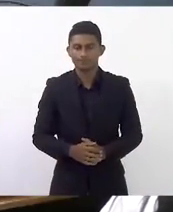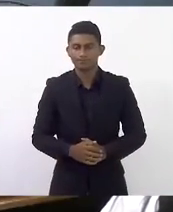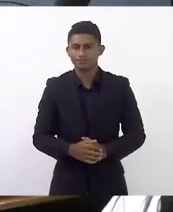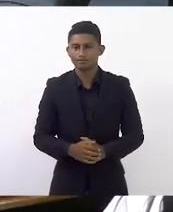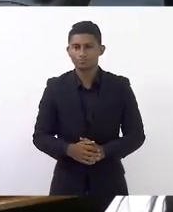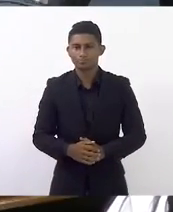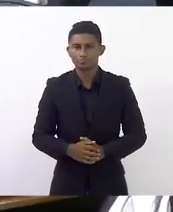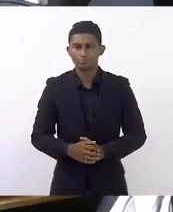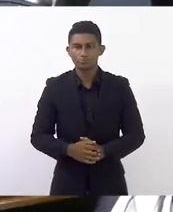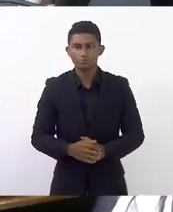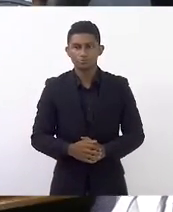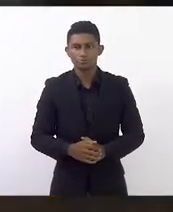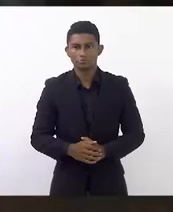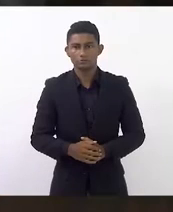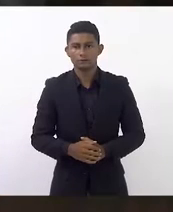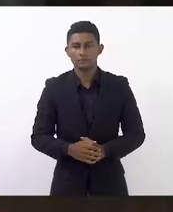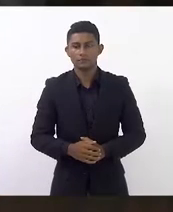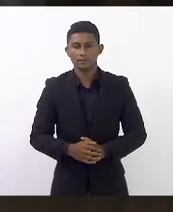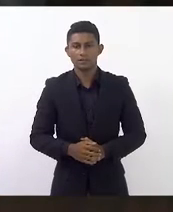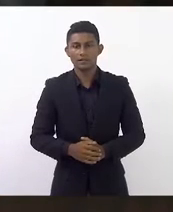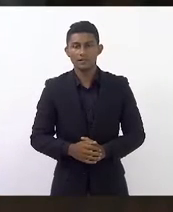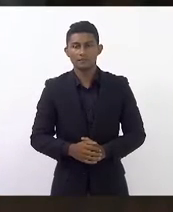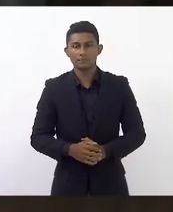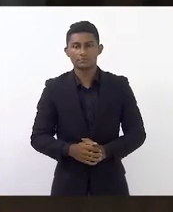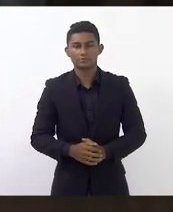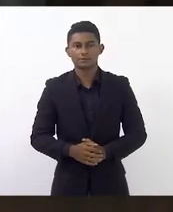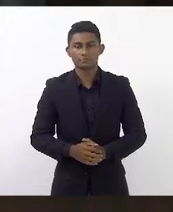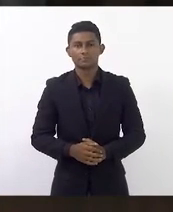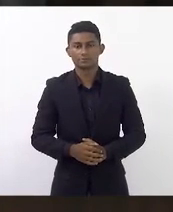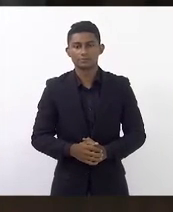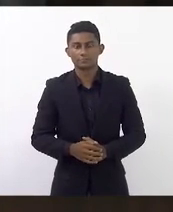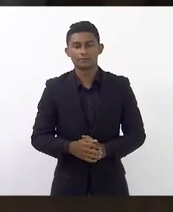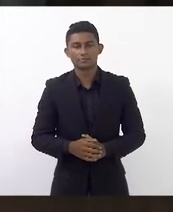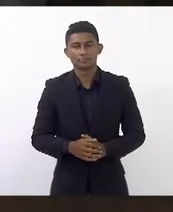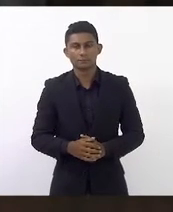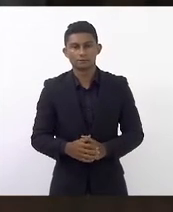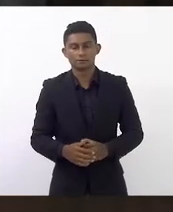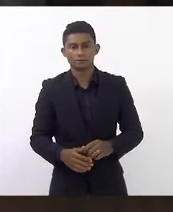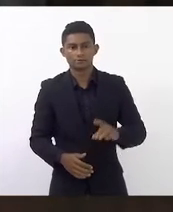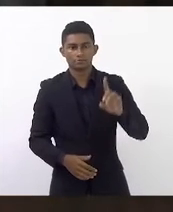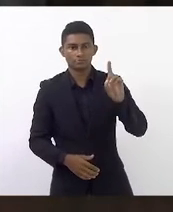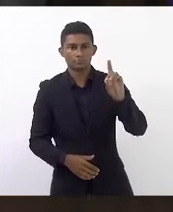Abstenção. Deputado Daniel Librelon.